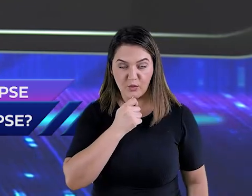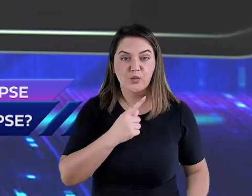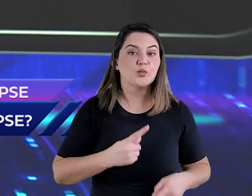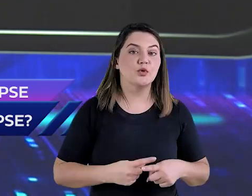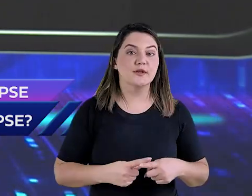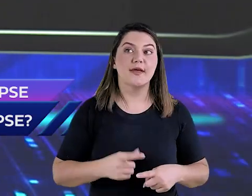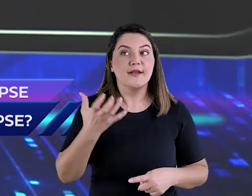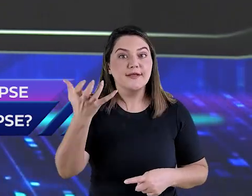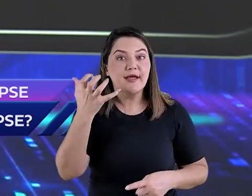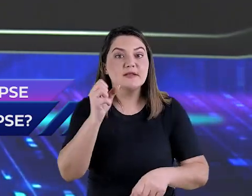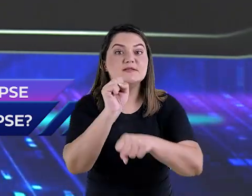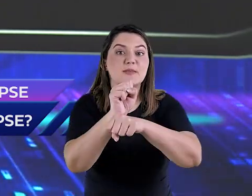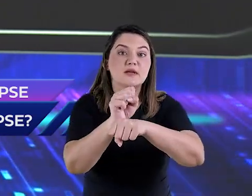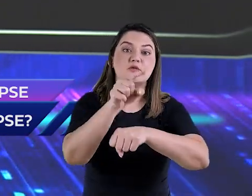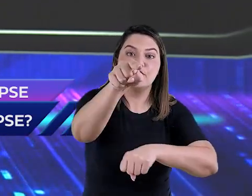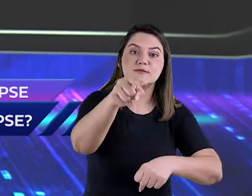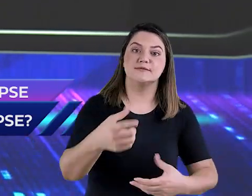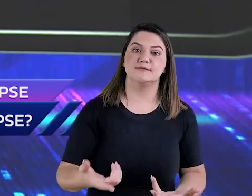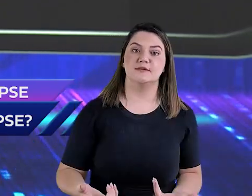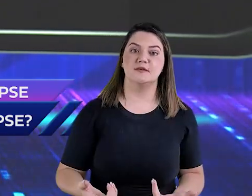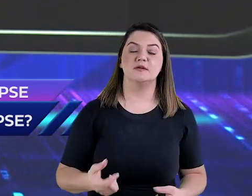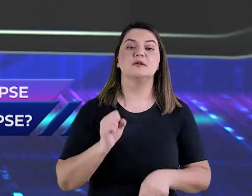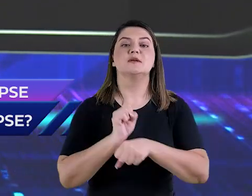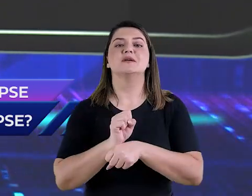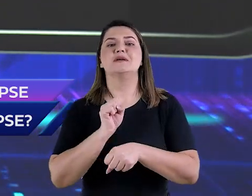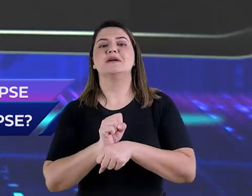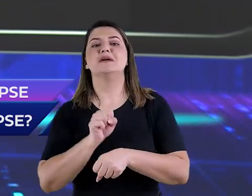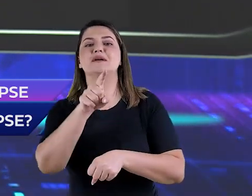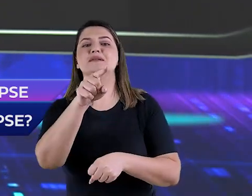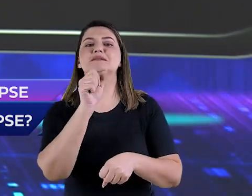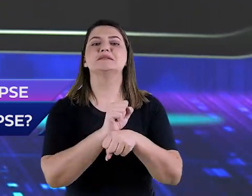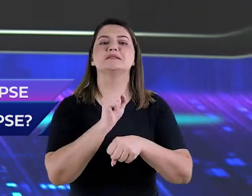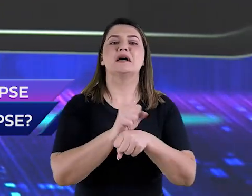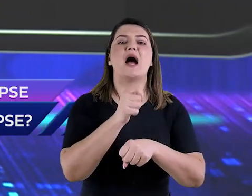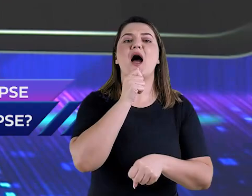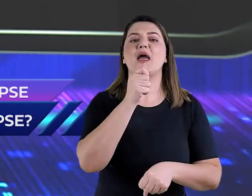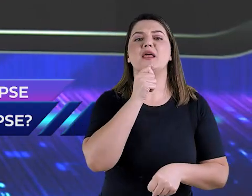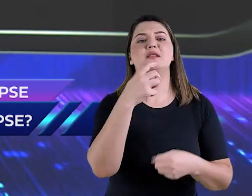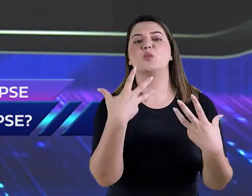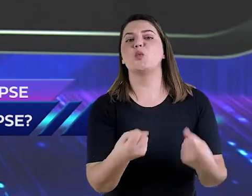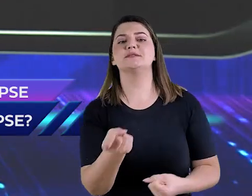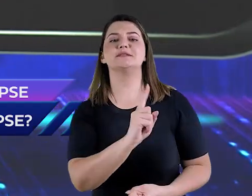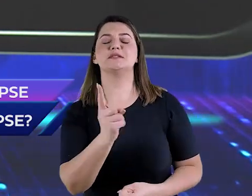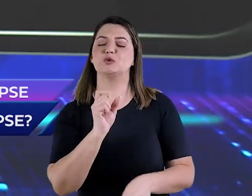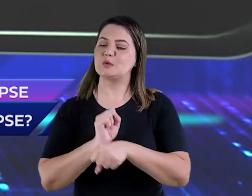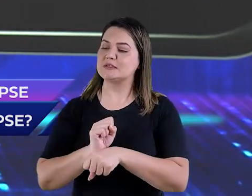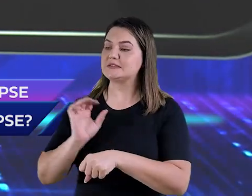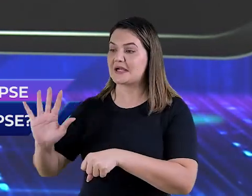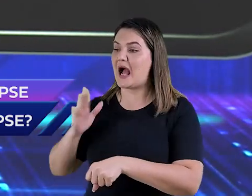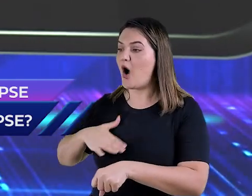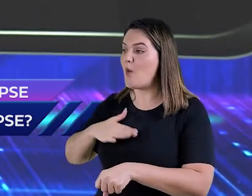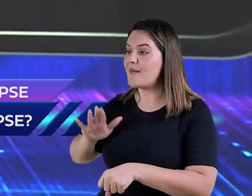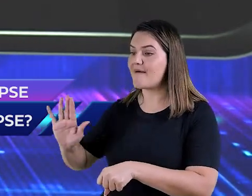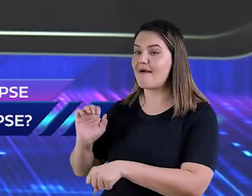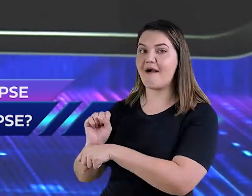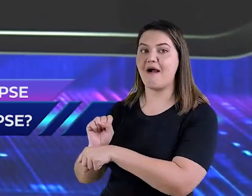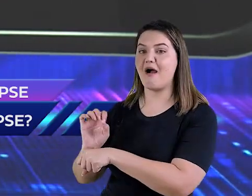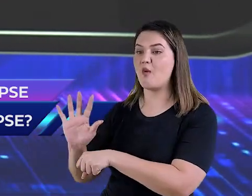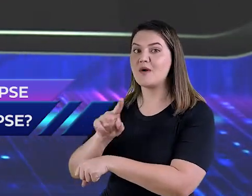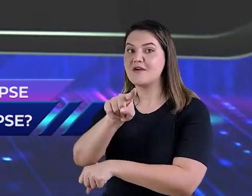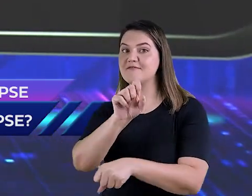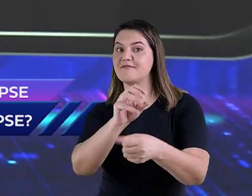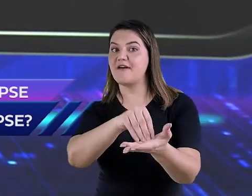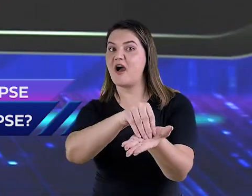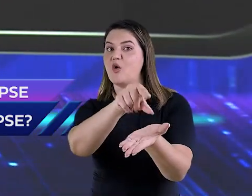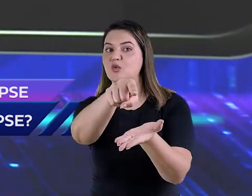da sua longanimidade. Ele está esperando você aceitar. Ele está esperando um passo seu para que a sua